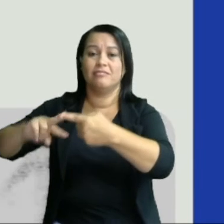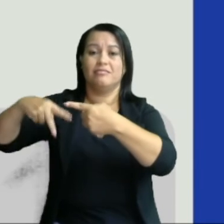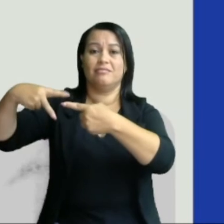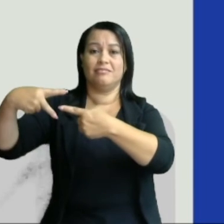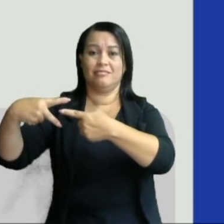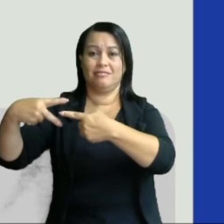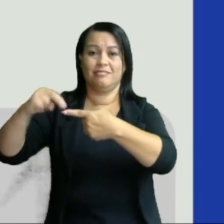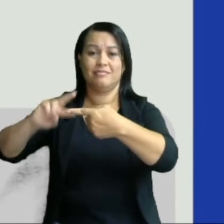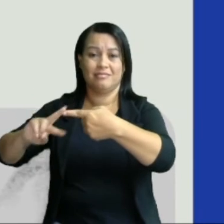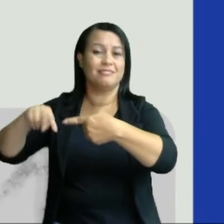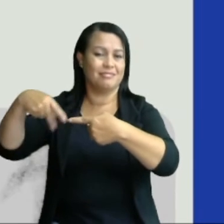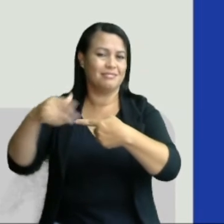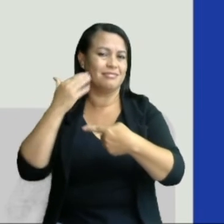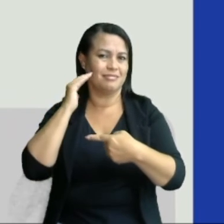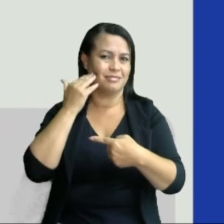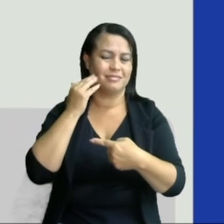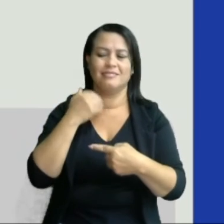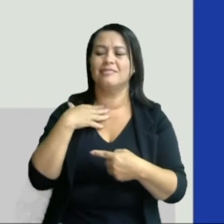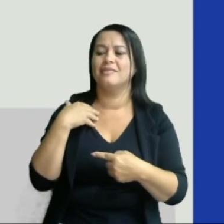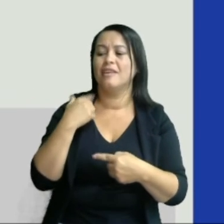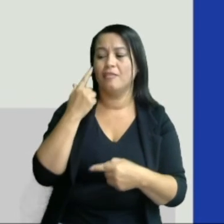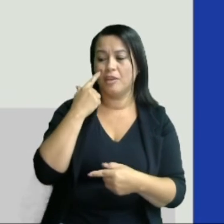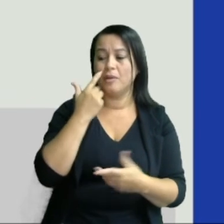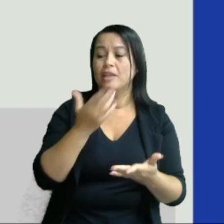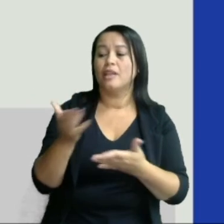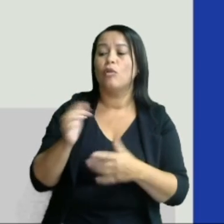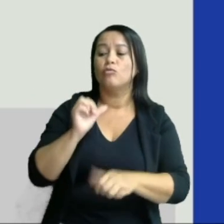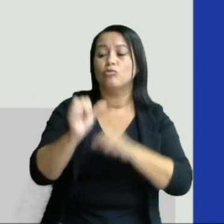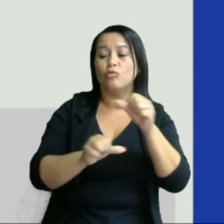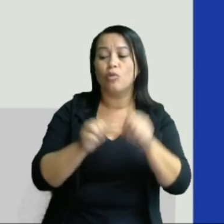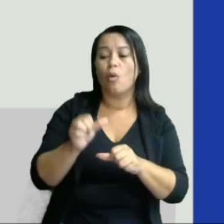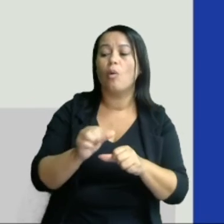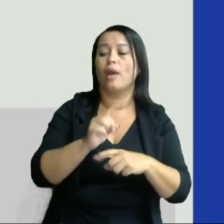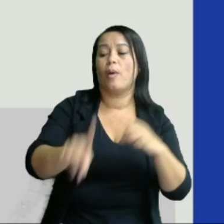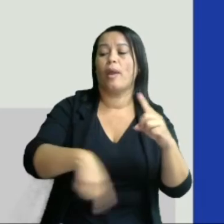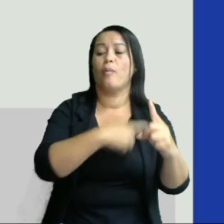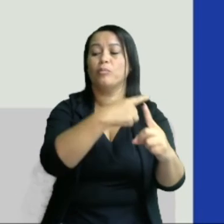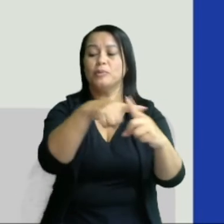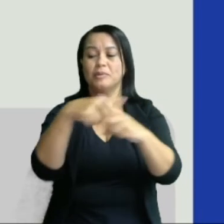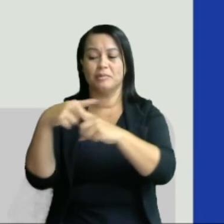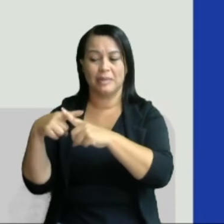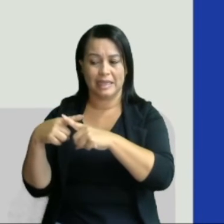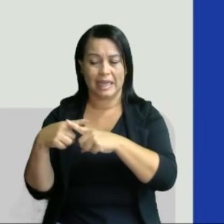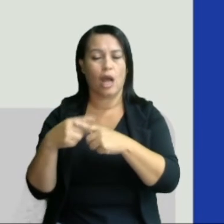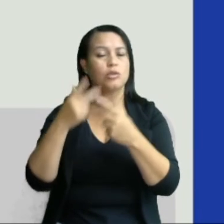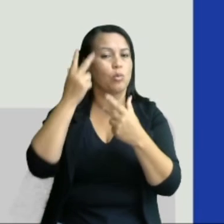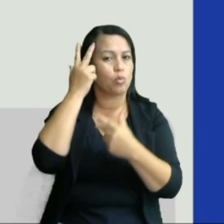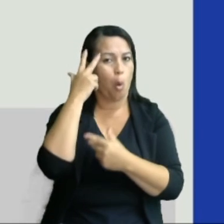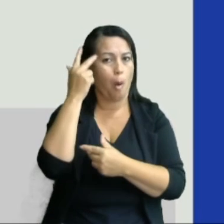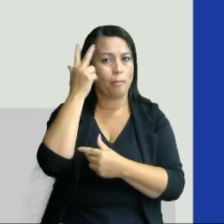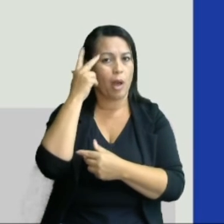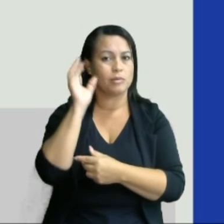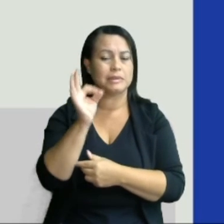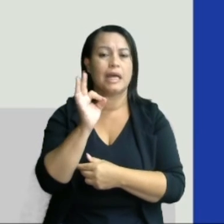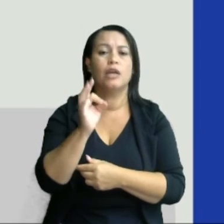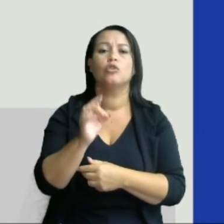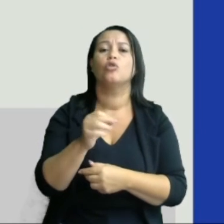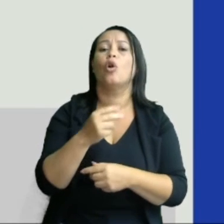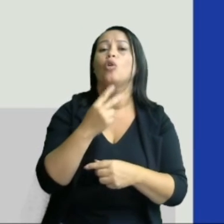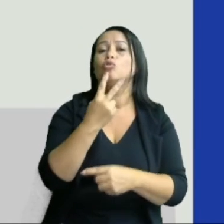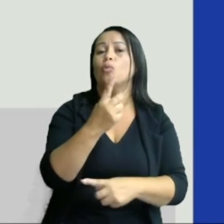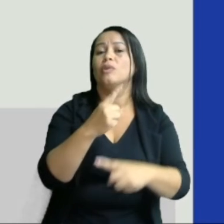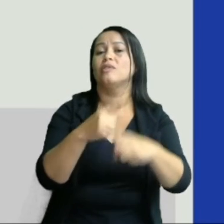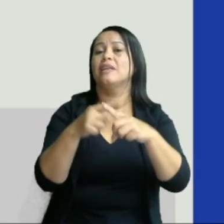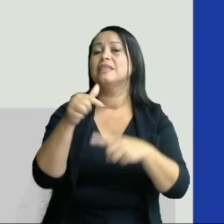ficar embaixo, 7 estava embaixo, vai ficar em cima. E eu faço uma multiplicação normal. 2